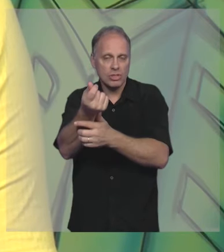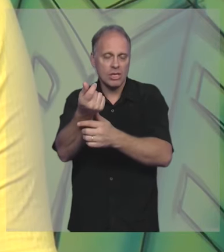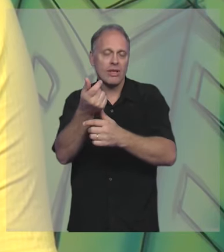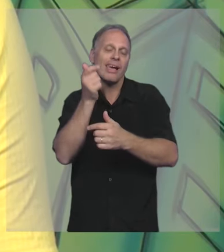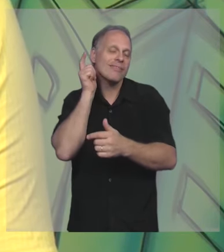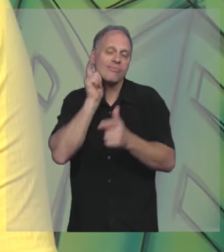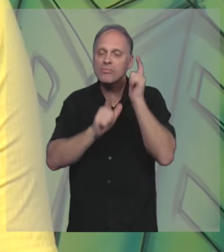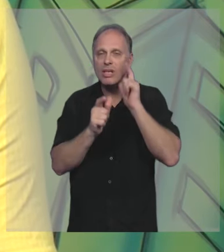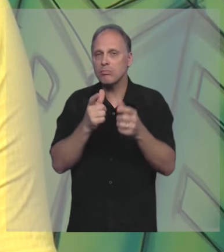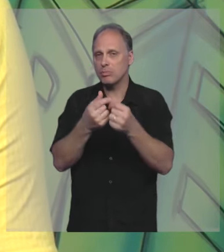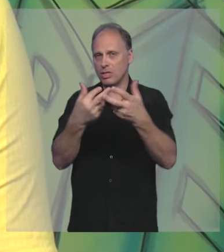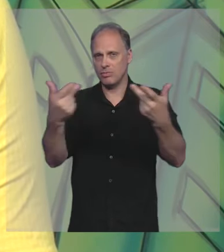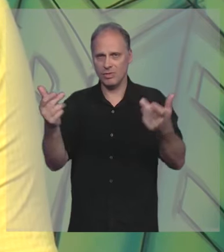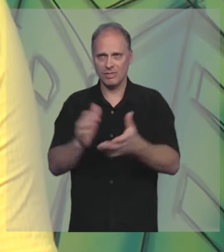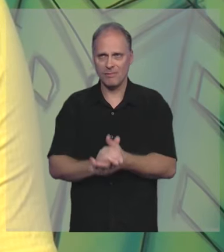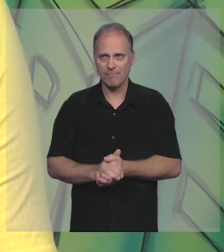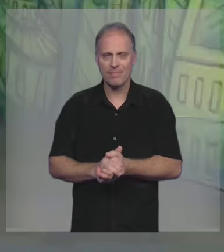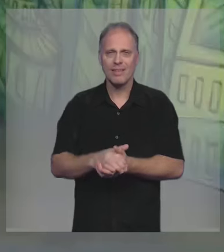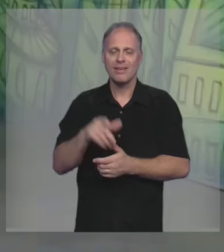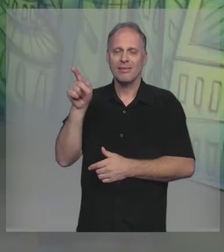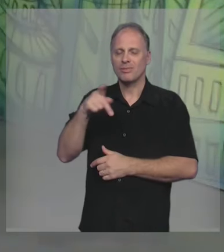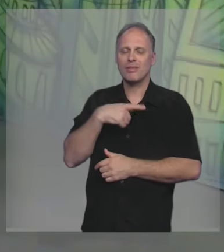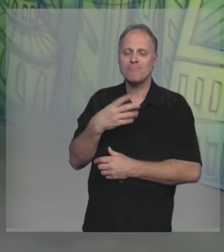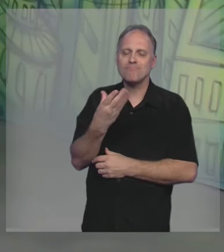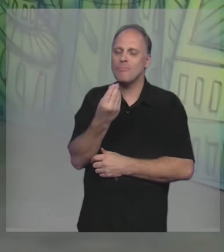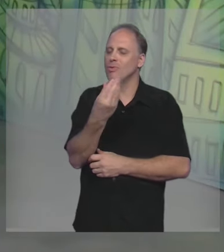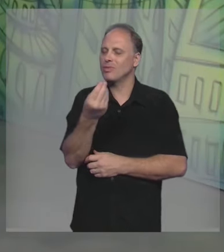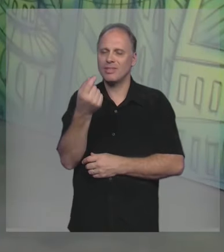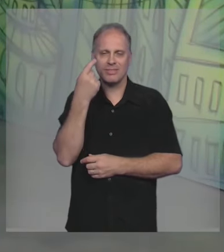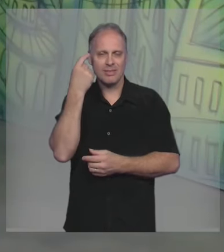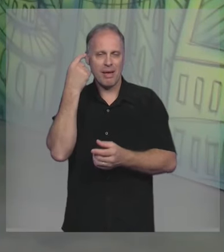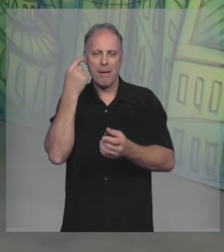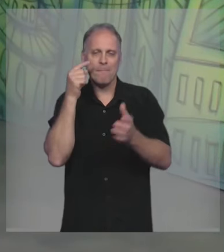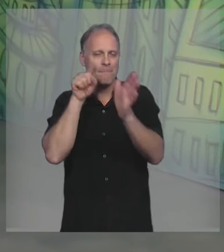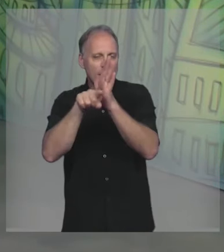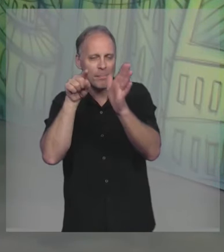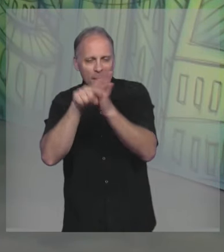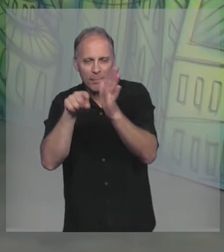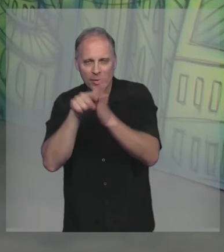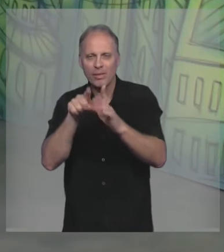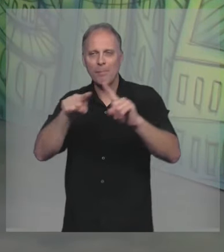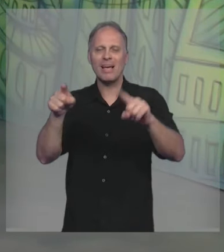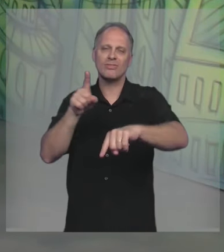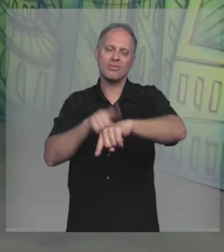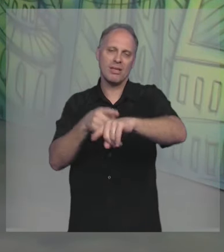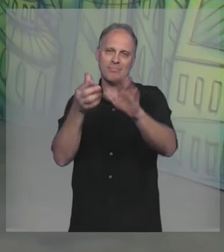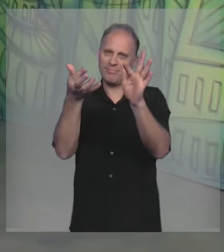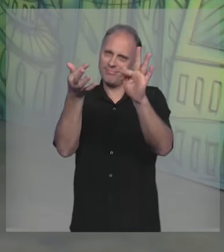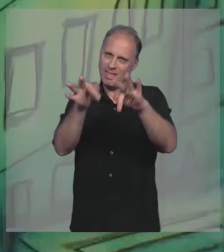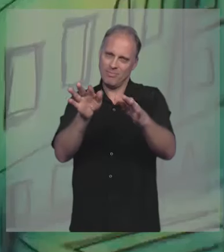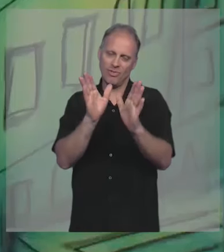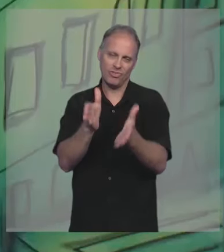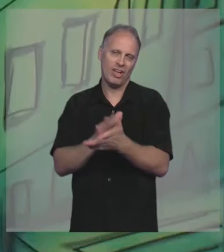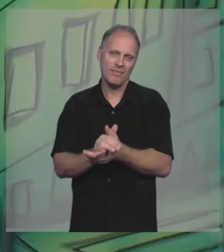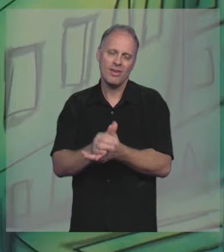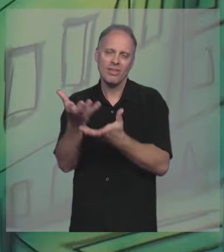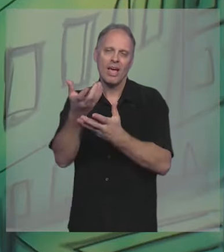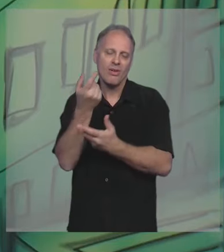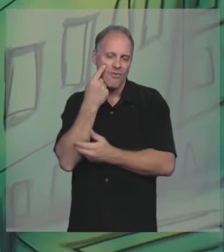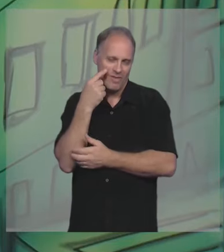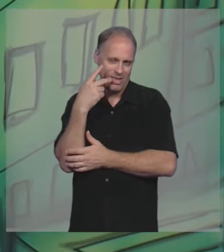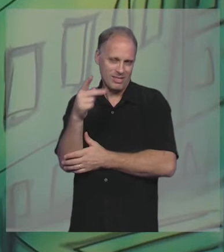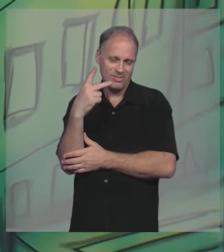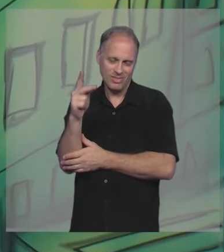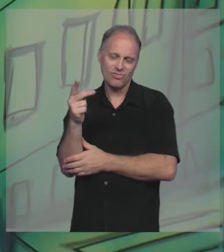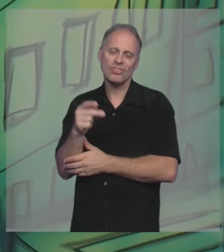com que todos ganhem. Professor, tem muitas questões aqui, mas já me avisaram que nosso tempo se encerrou, mas quero